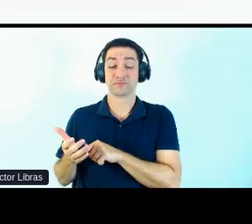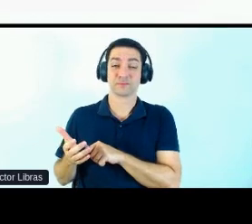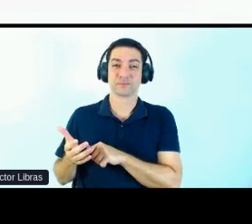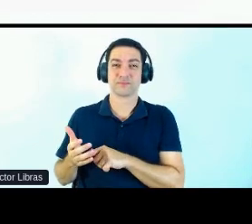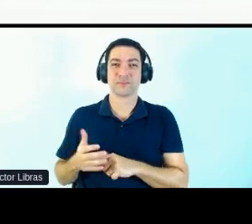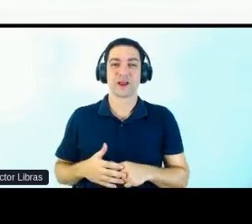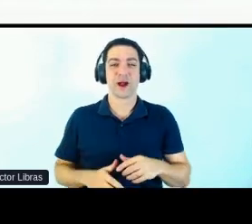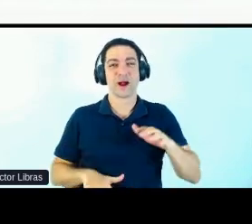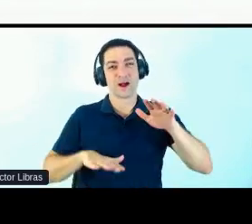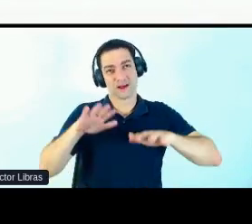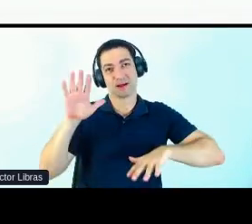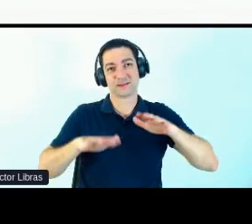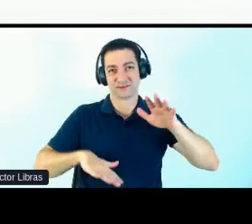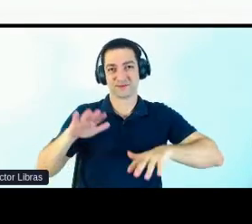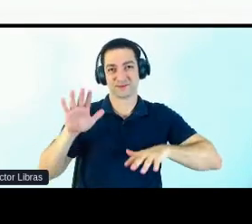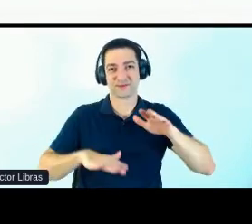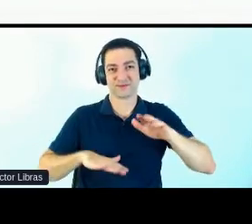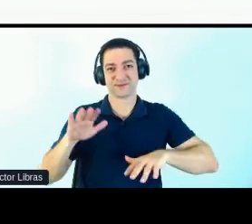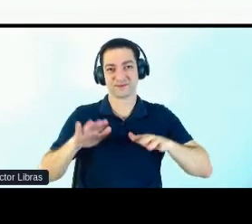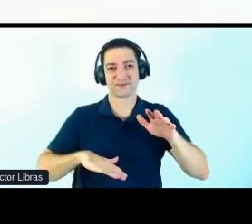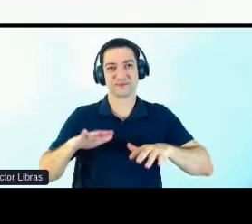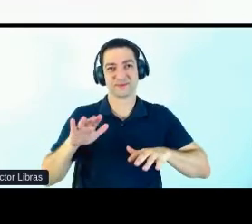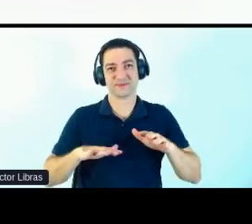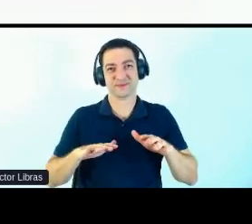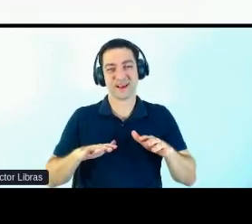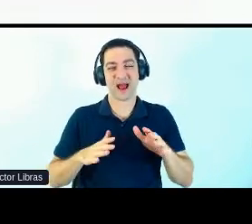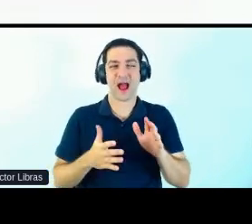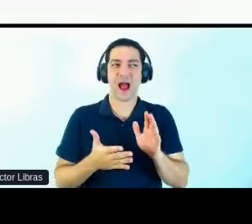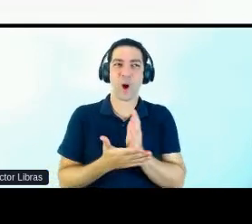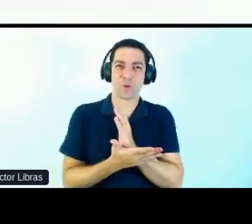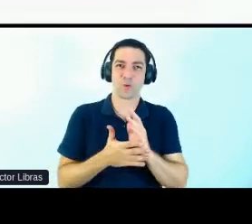Aqui a gente comprou minha mãe, né? Comprou